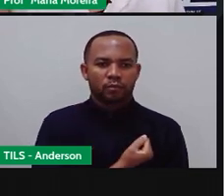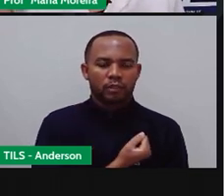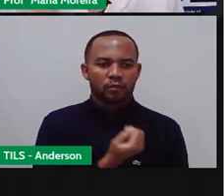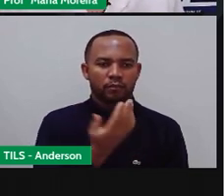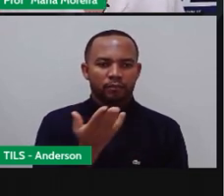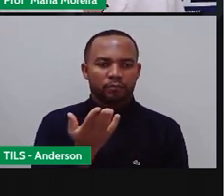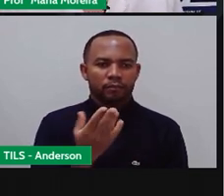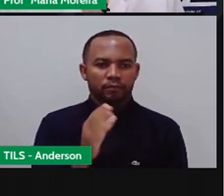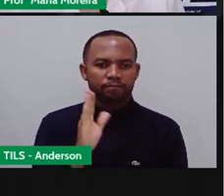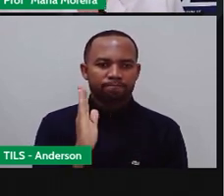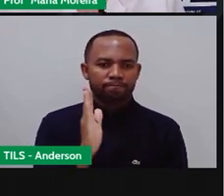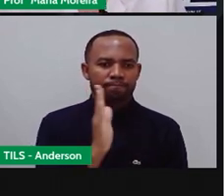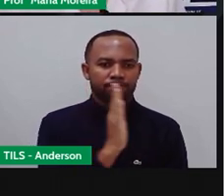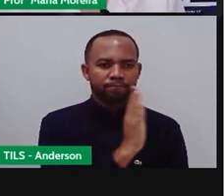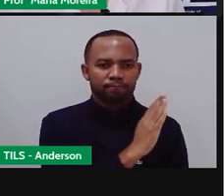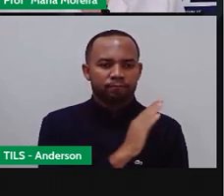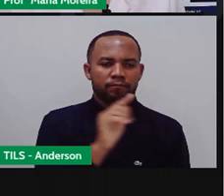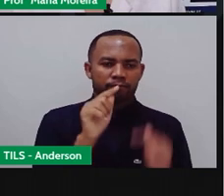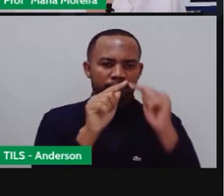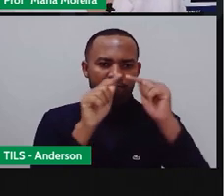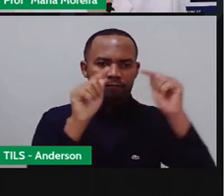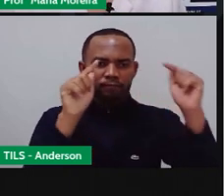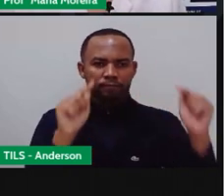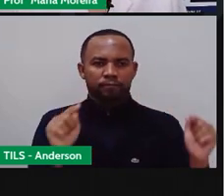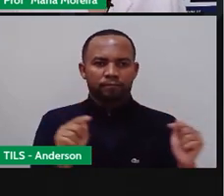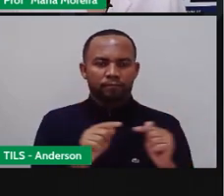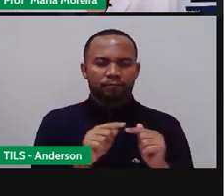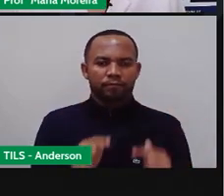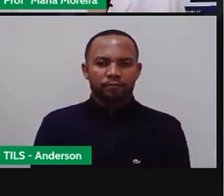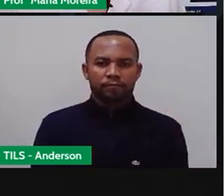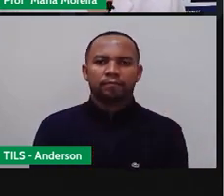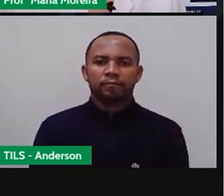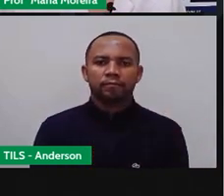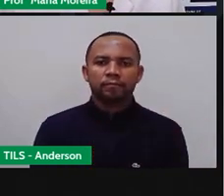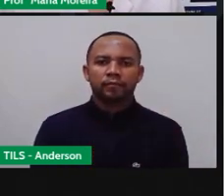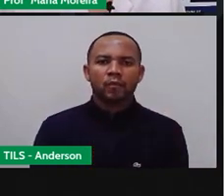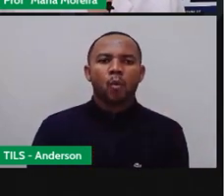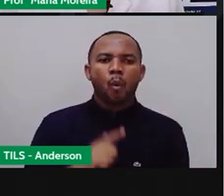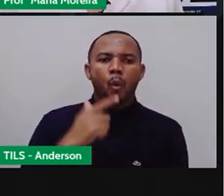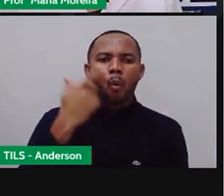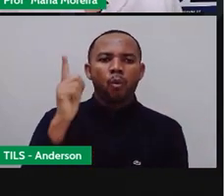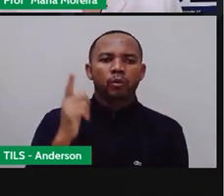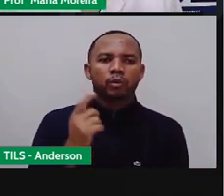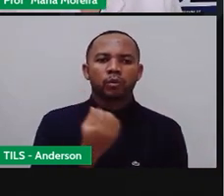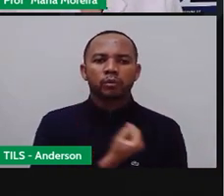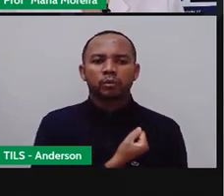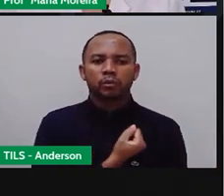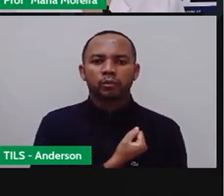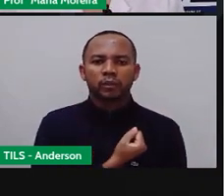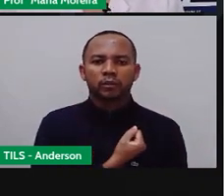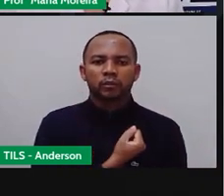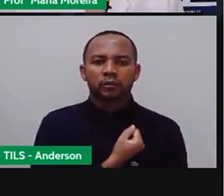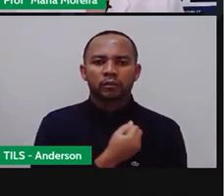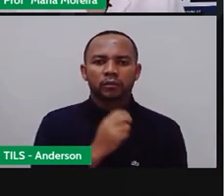7.318 arrumada aí no quadro posicional nosso próximo número